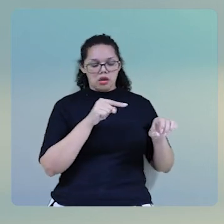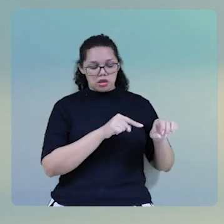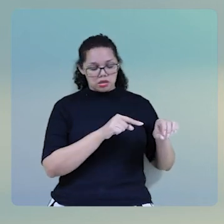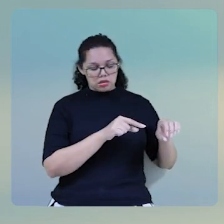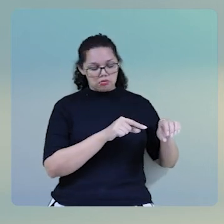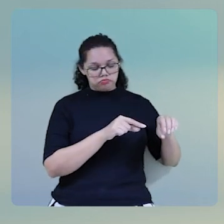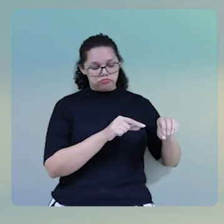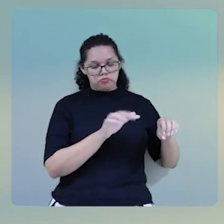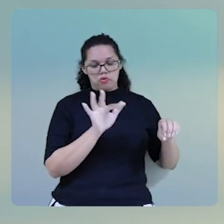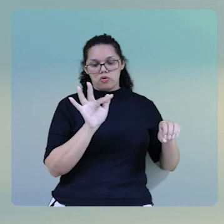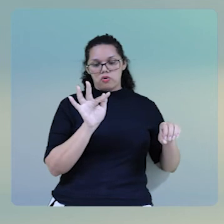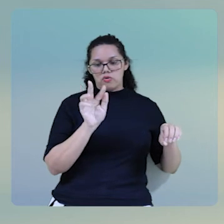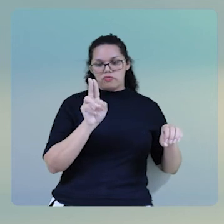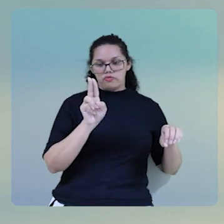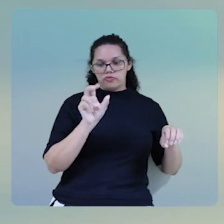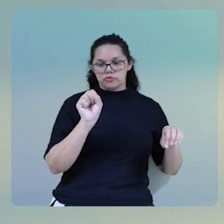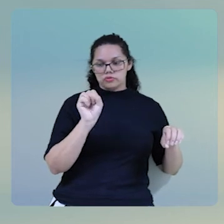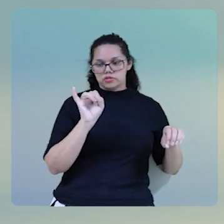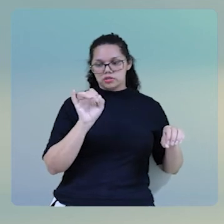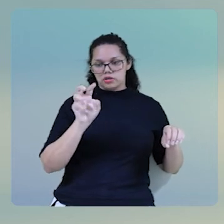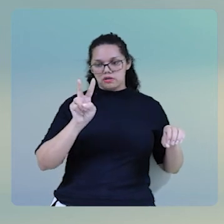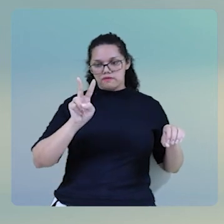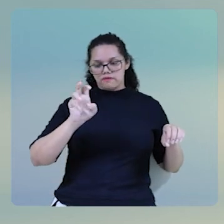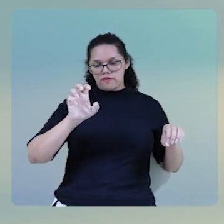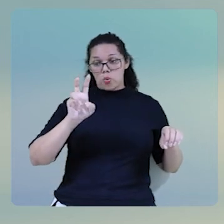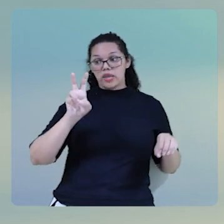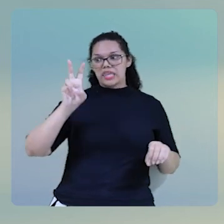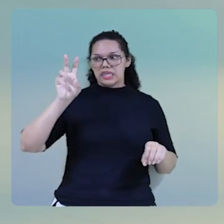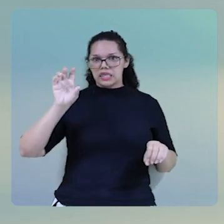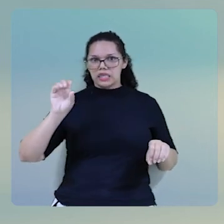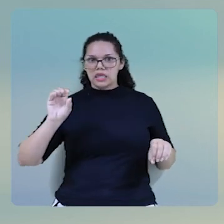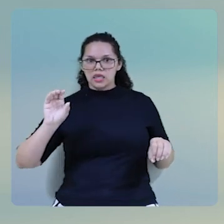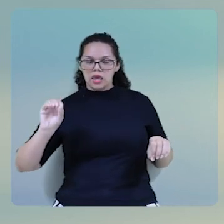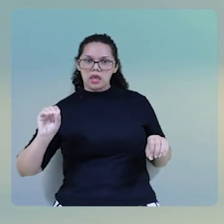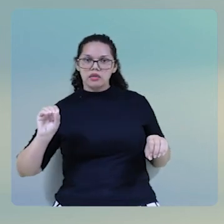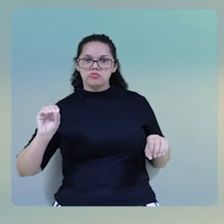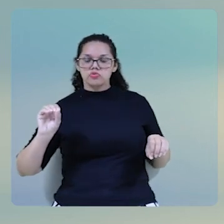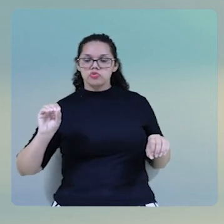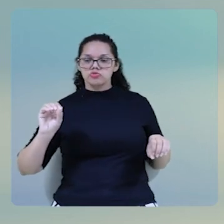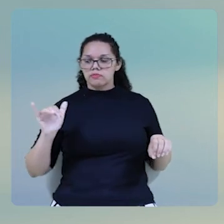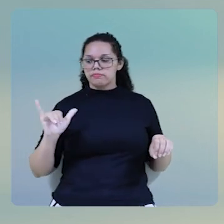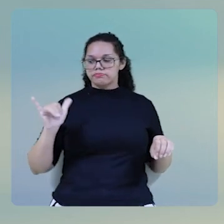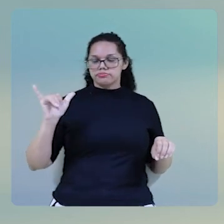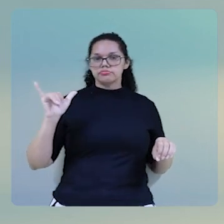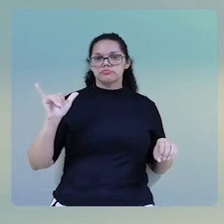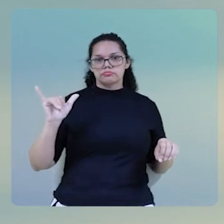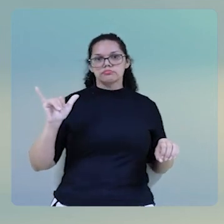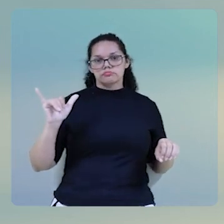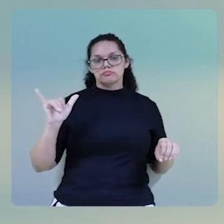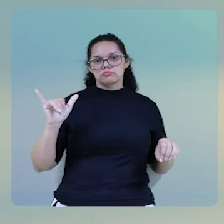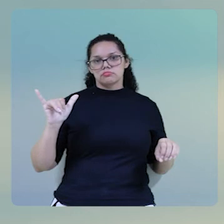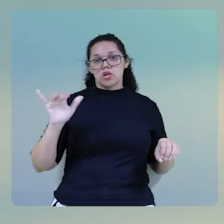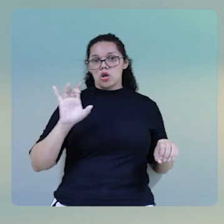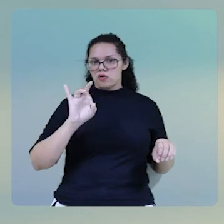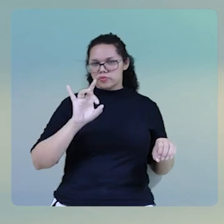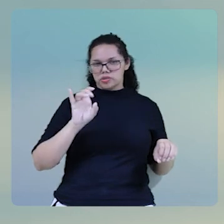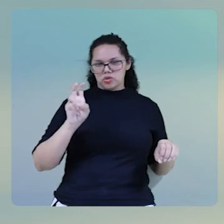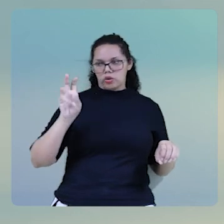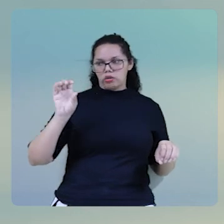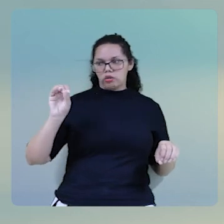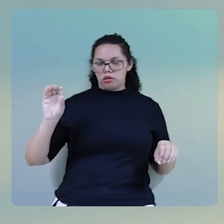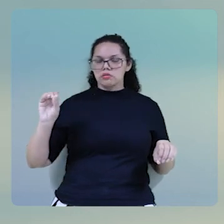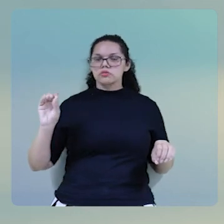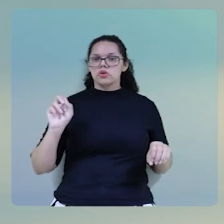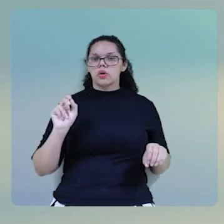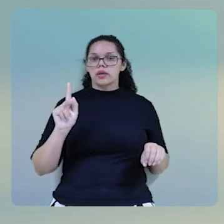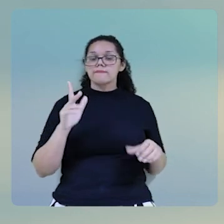mA. 500 mA. Vou botar só 500 para poder não colocar muita informação aí no slide. Então